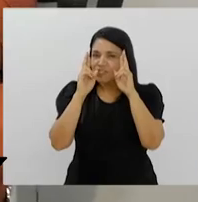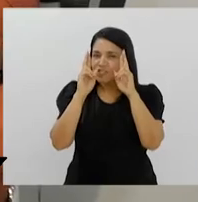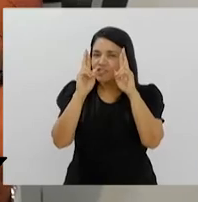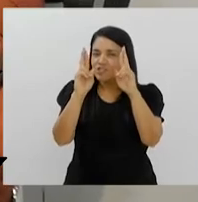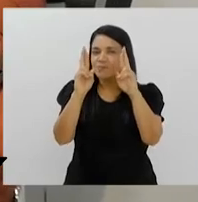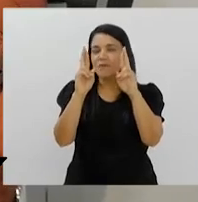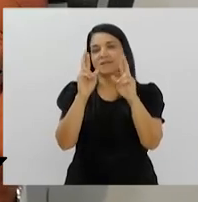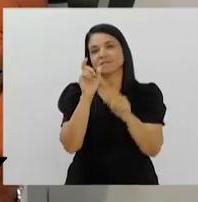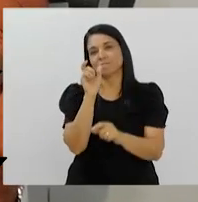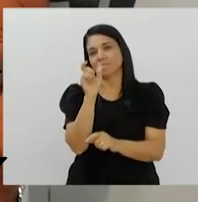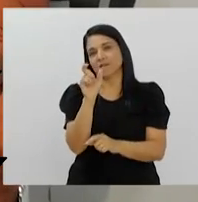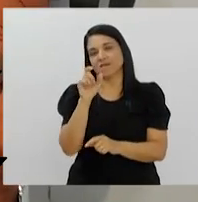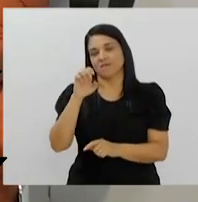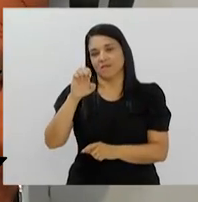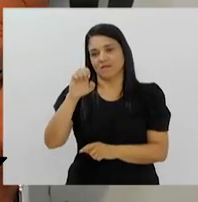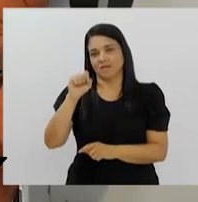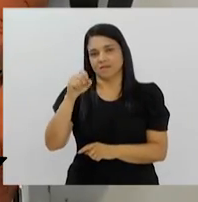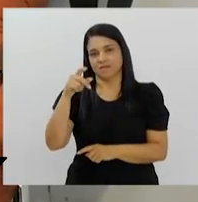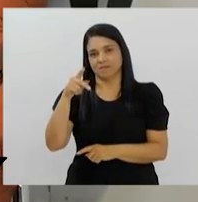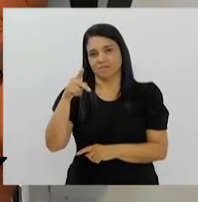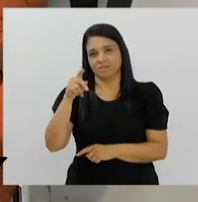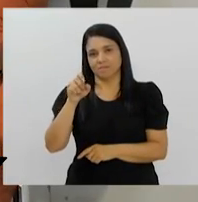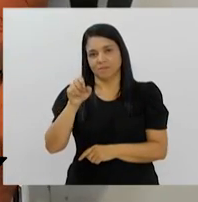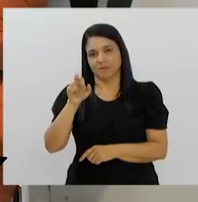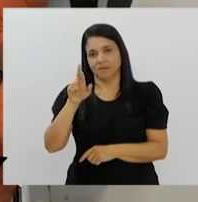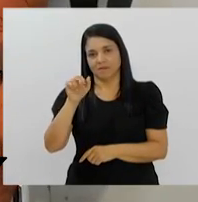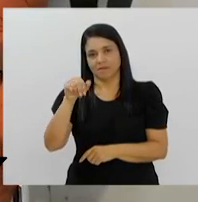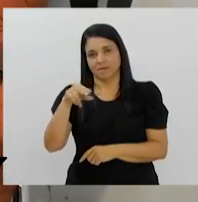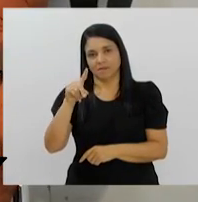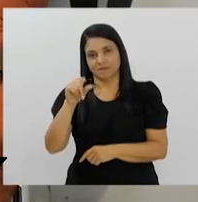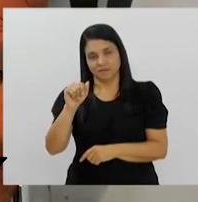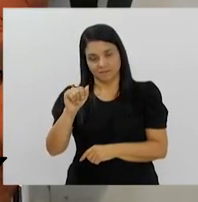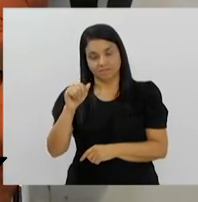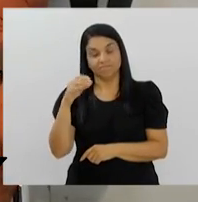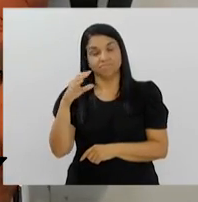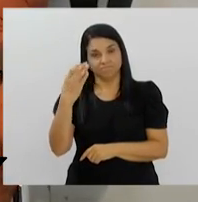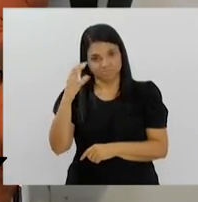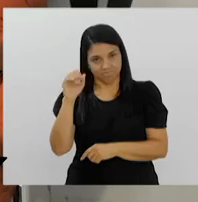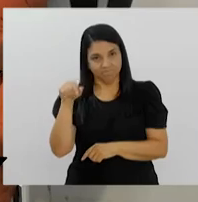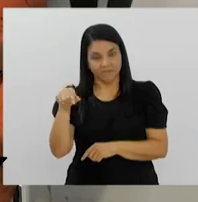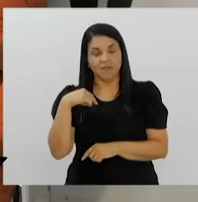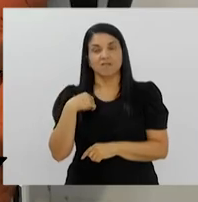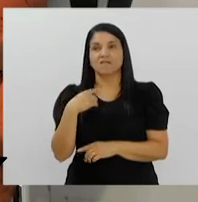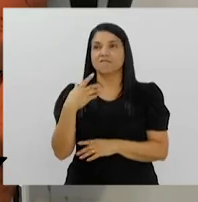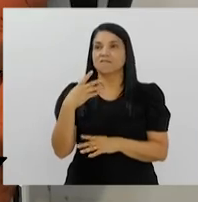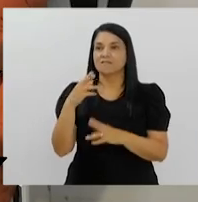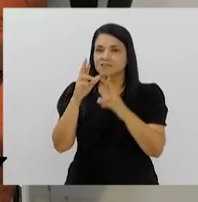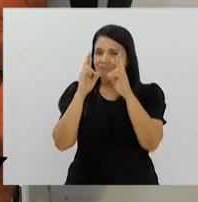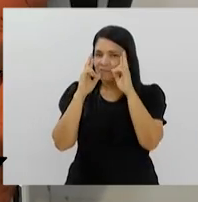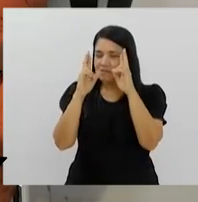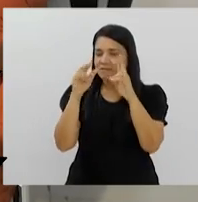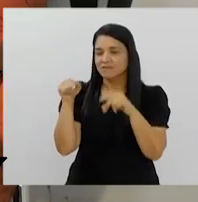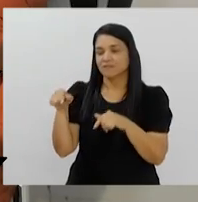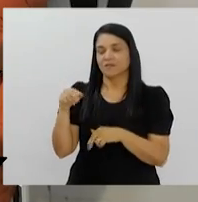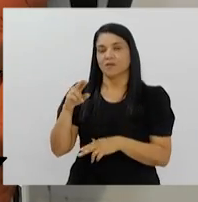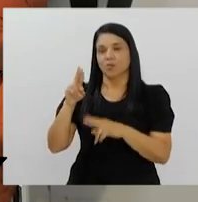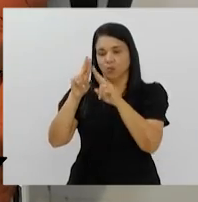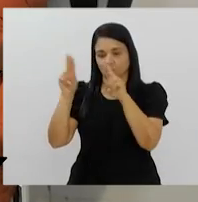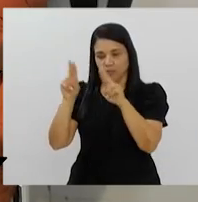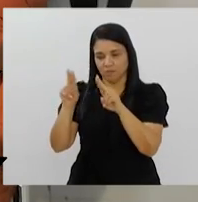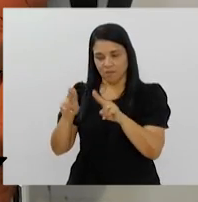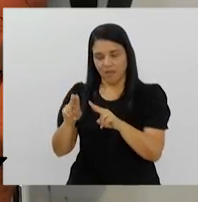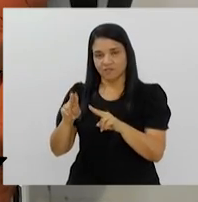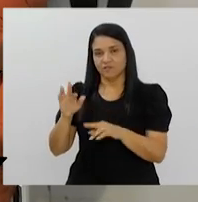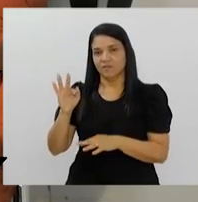palavra esperança de que a Unimed ferge fosse mandar um presidente um vice-presidente